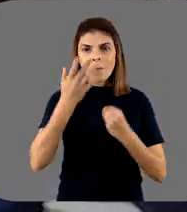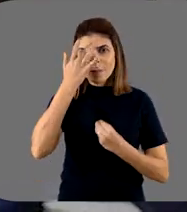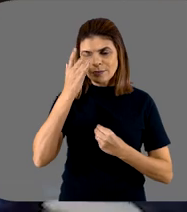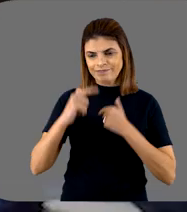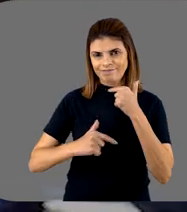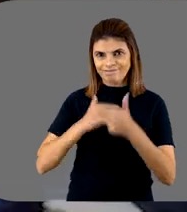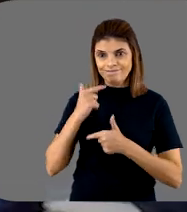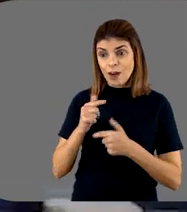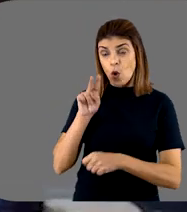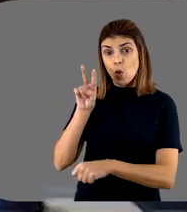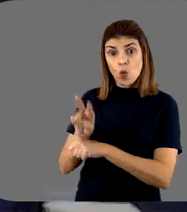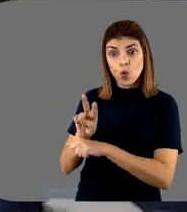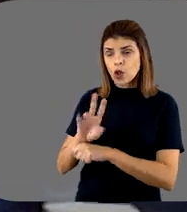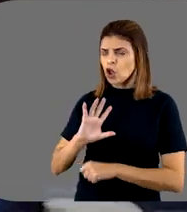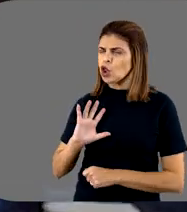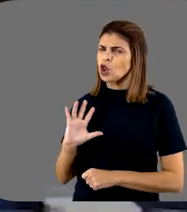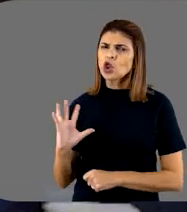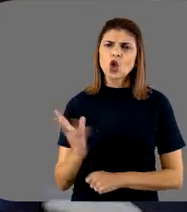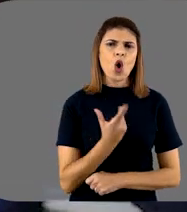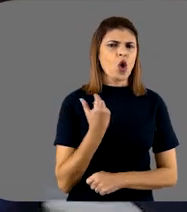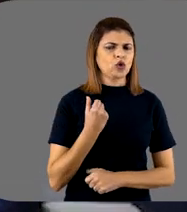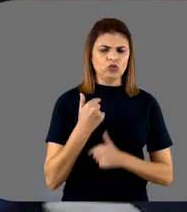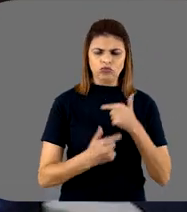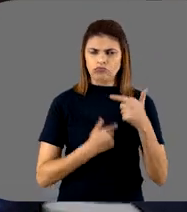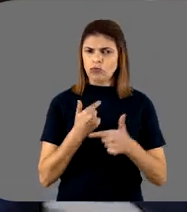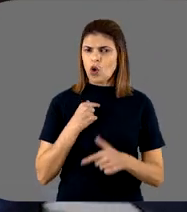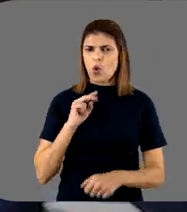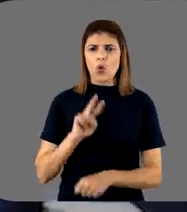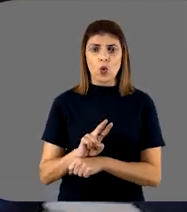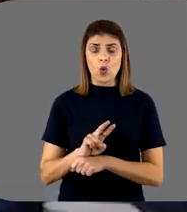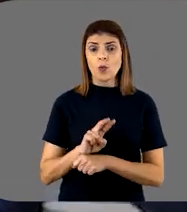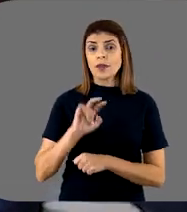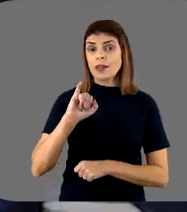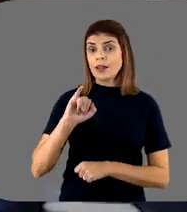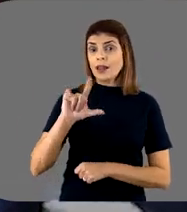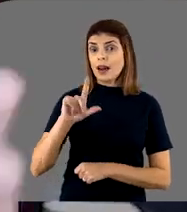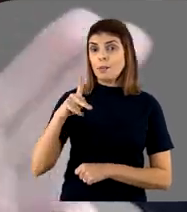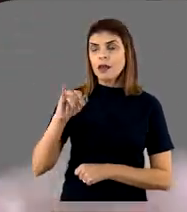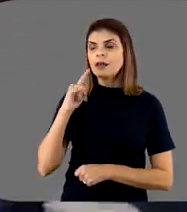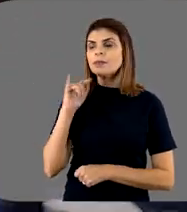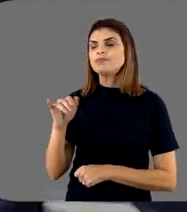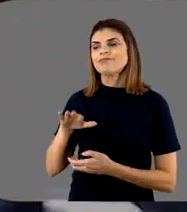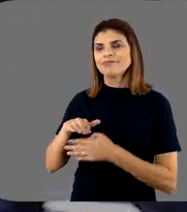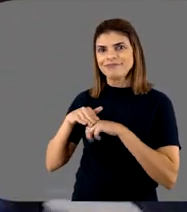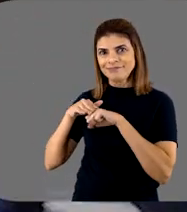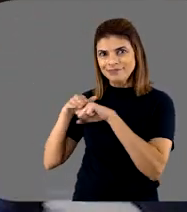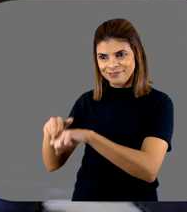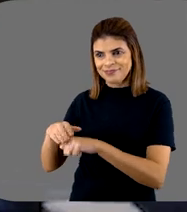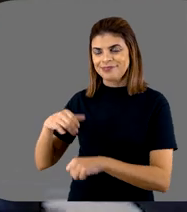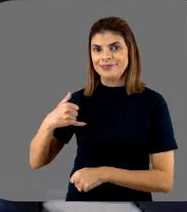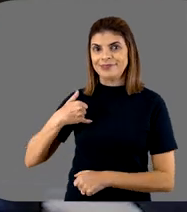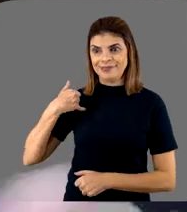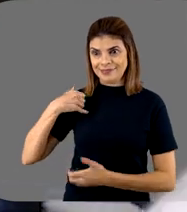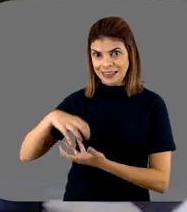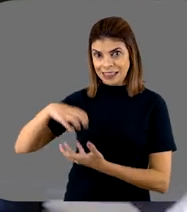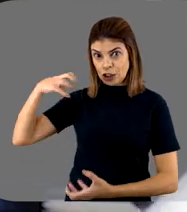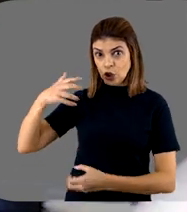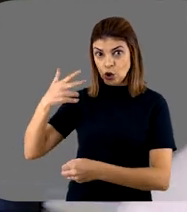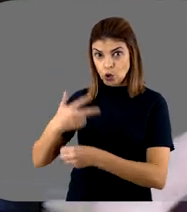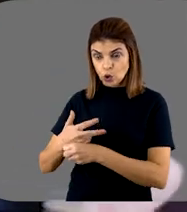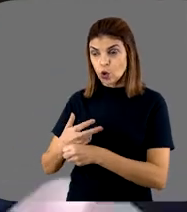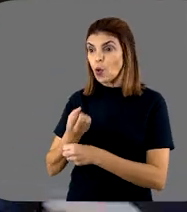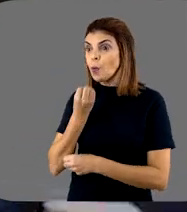Ampla de cuidador né dentro de uma lpi somos todos cuidadores Eu costumo dizer se você dá bom dia para um idoso usuário você é